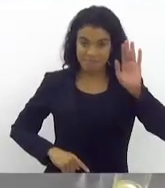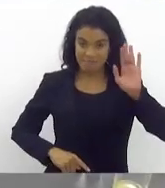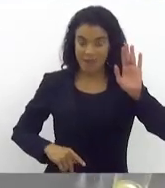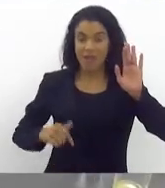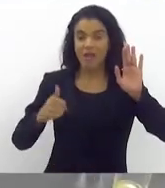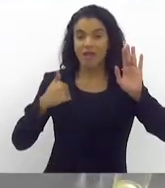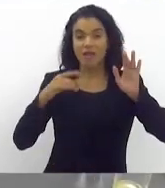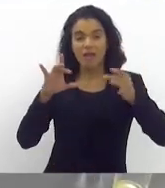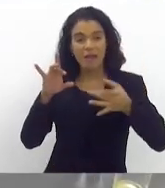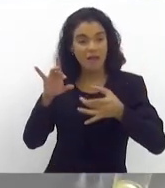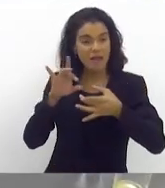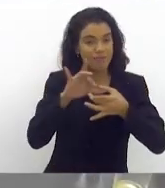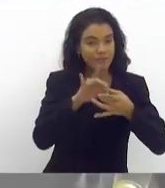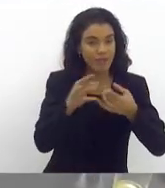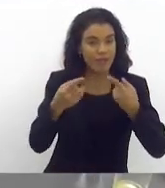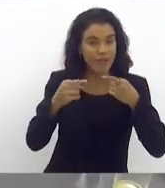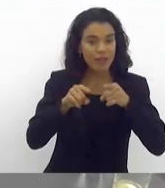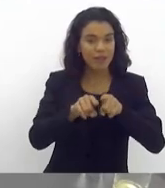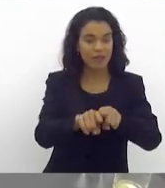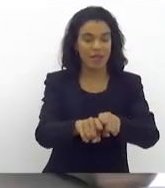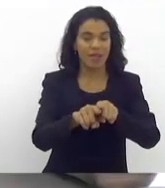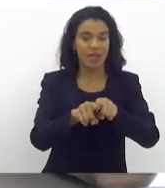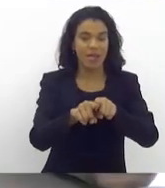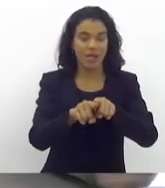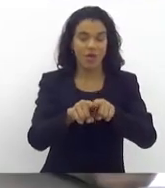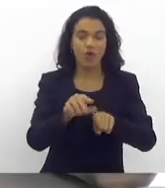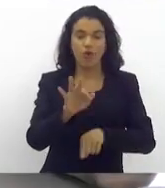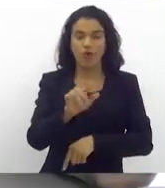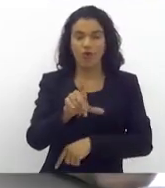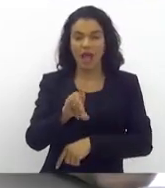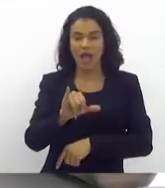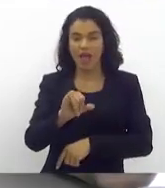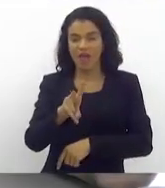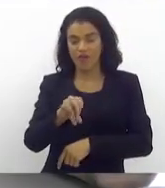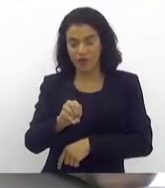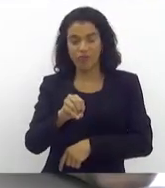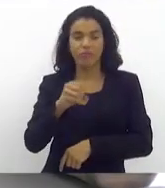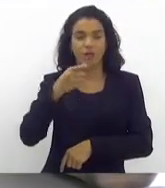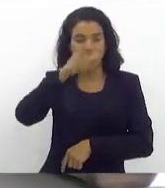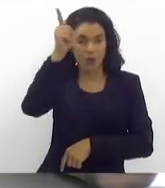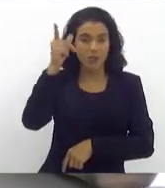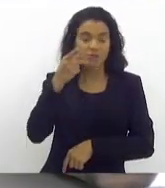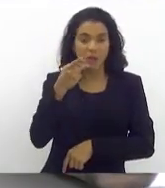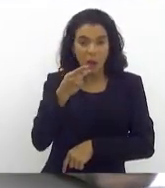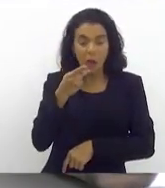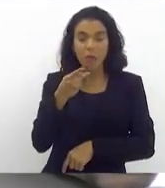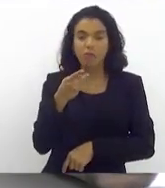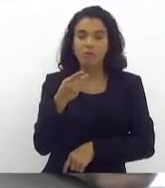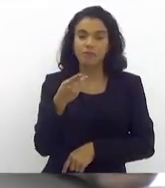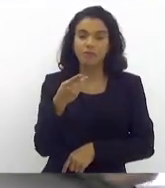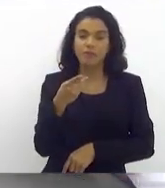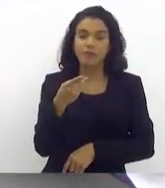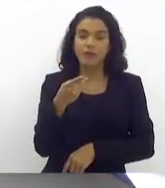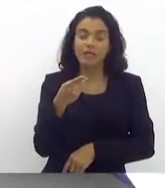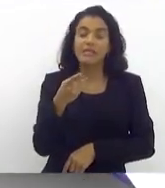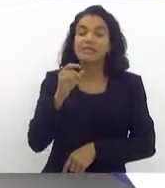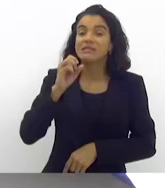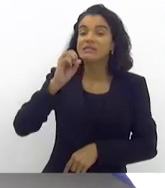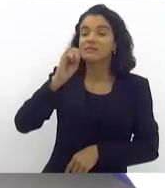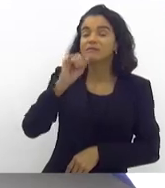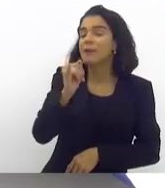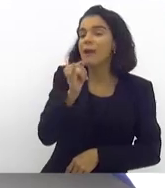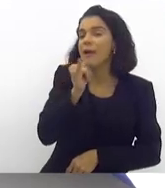do Serafine e do Luiz Paulo, caso um programa... A gente tem adotado essa posição na CCJ. Caso